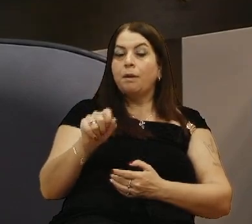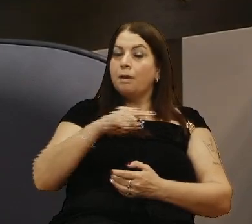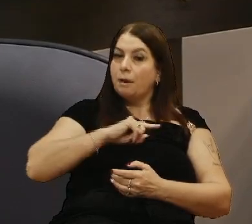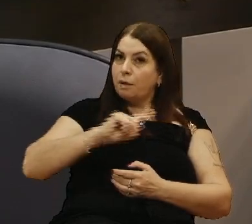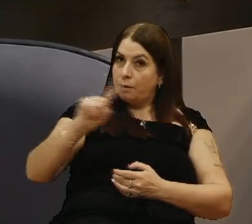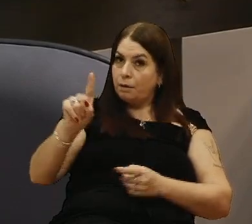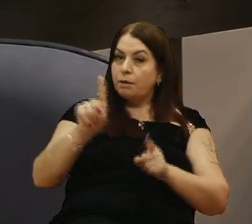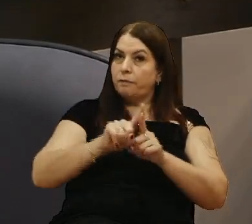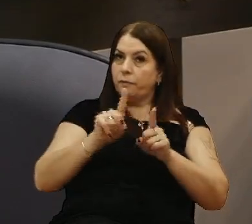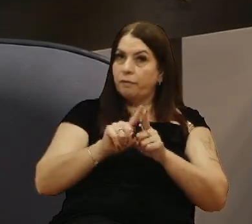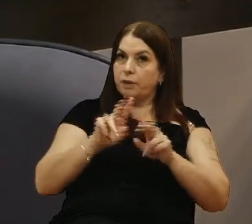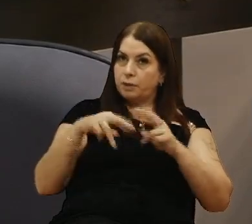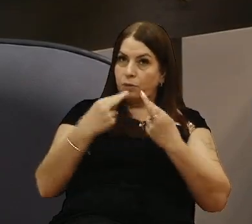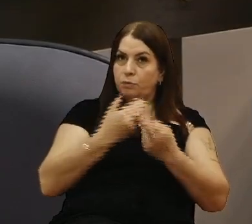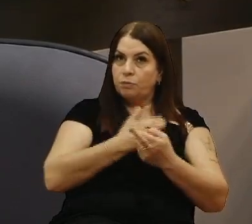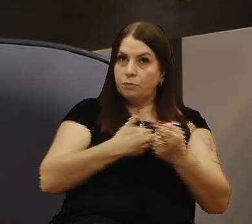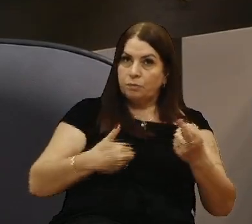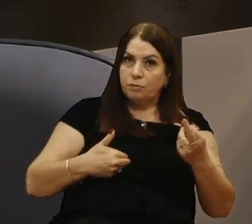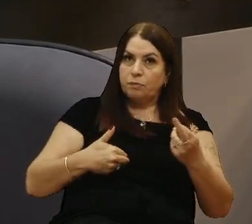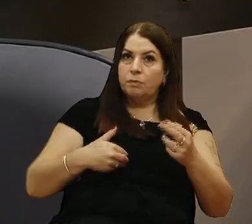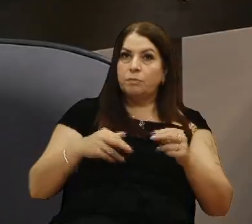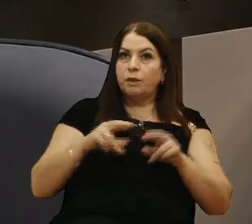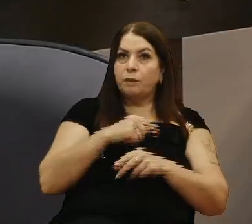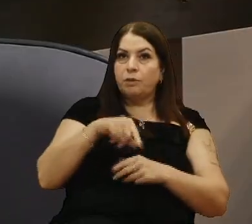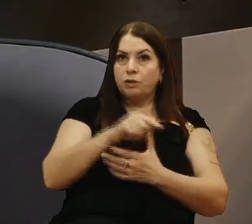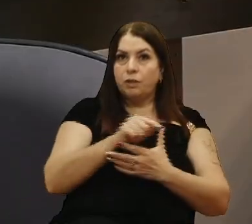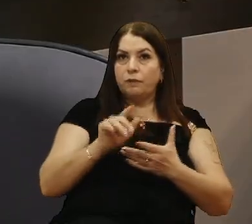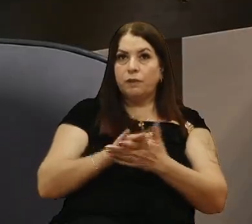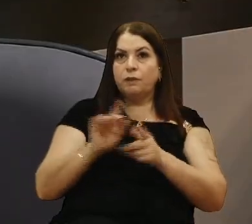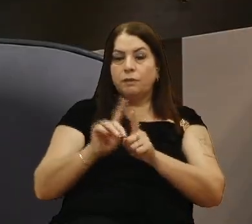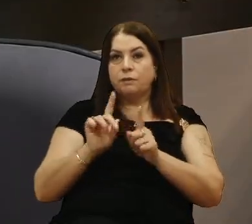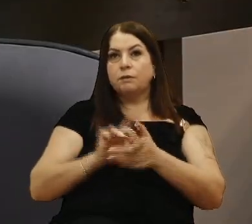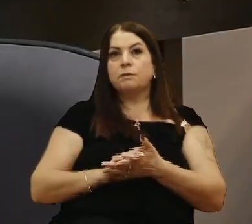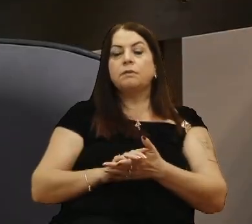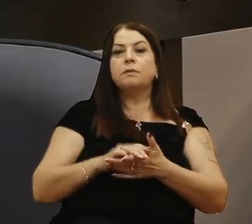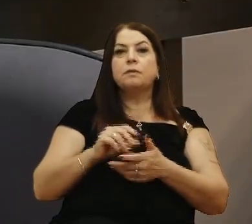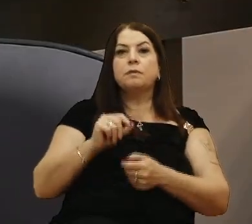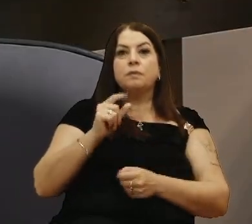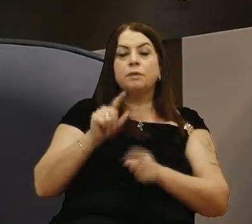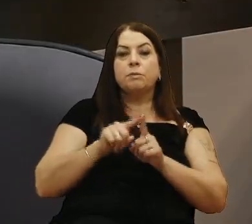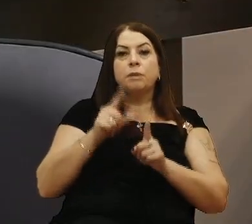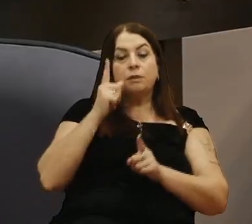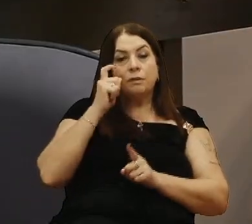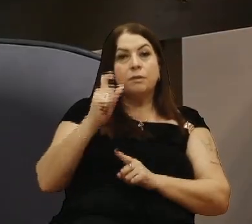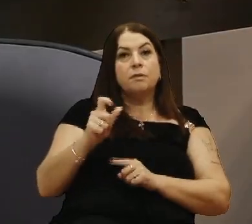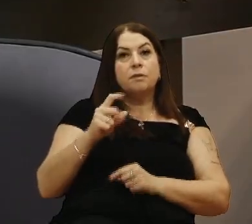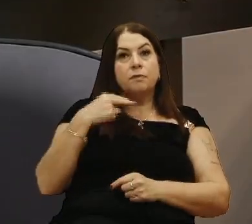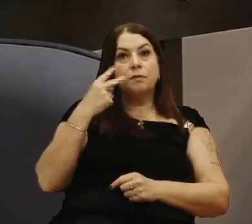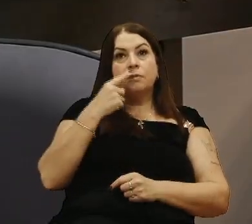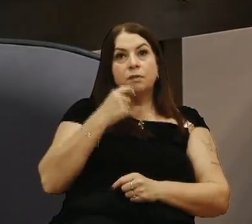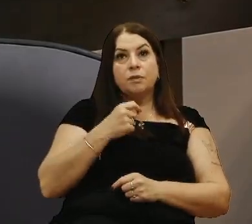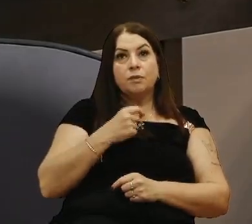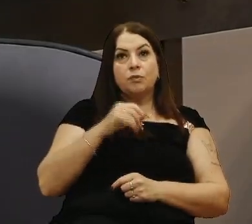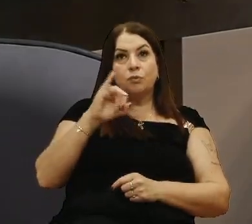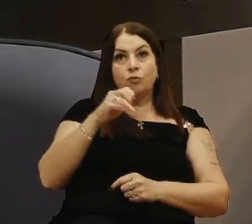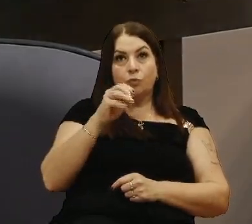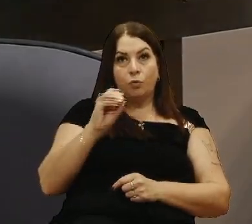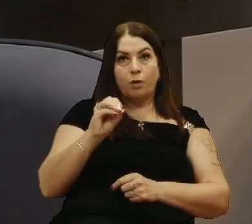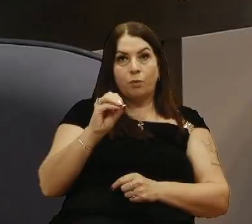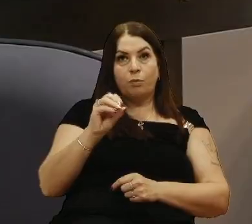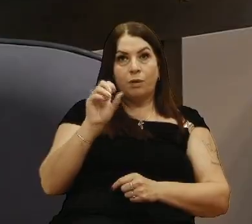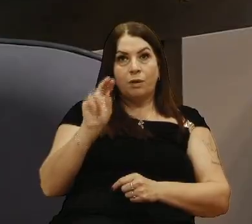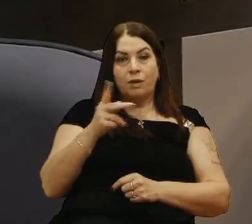até as audiências públicas, até as reuniões públicas. E sabe um fato interessante, vereadora Rose? O João Henrique, lá em Alagoas,